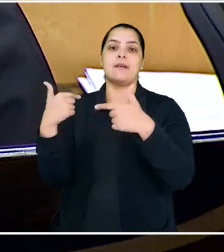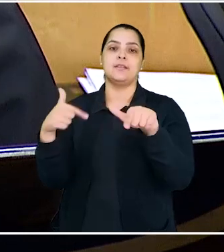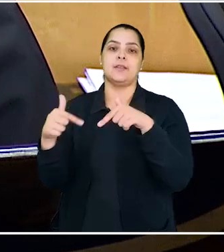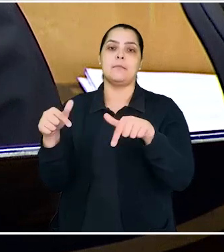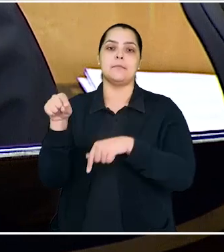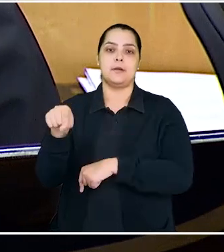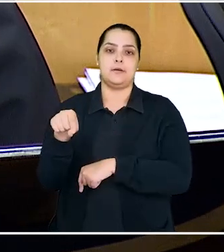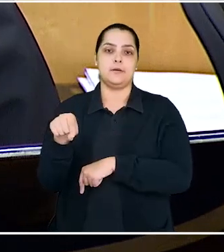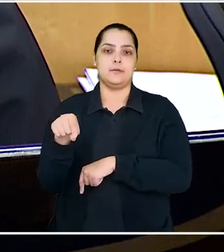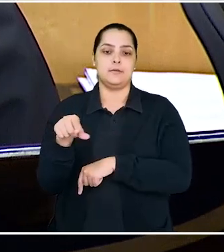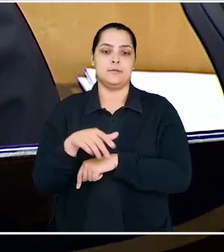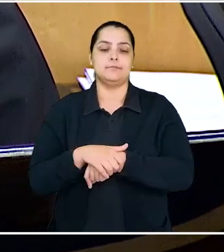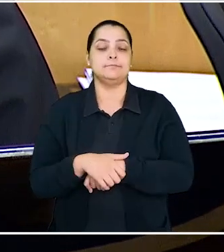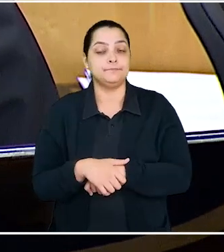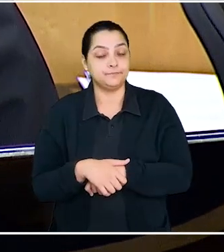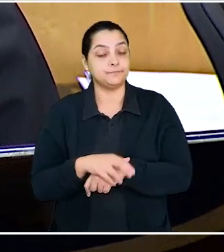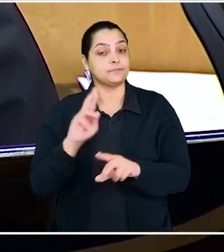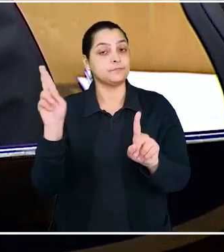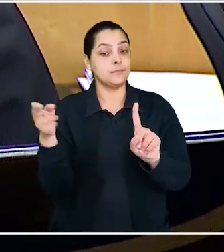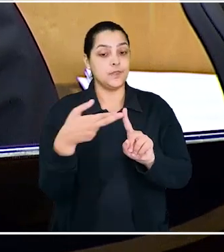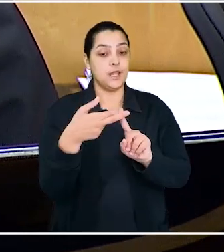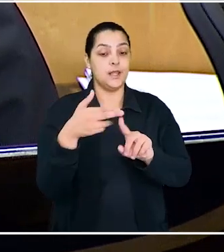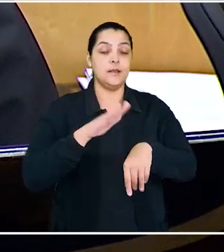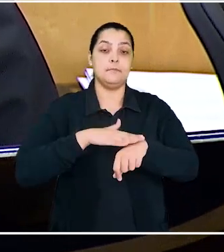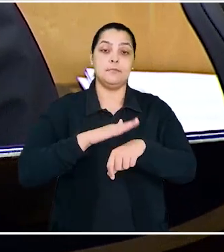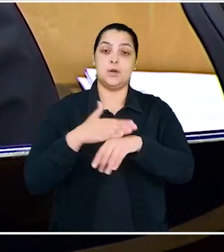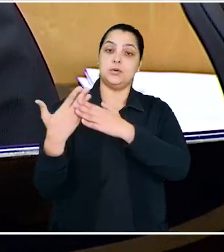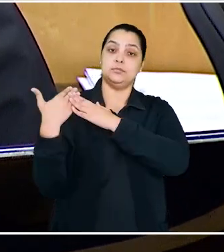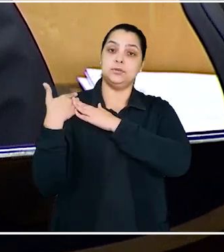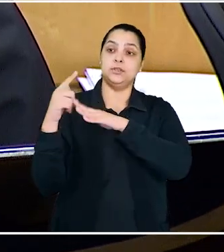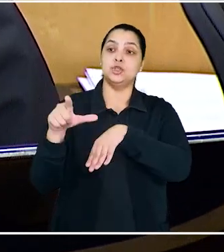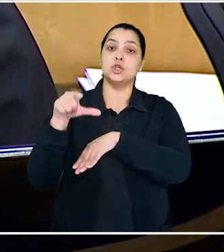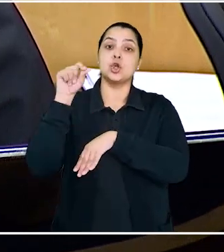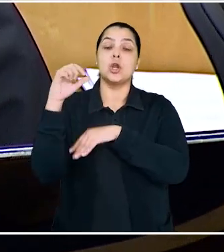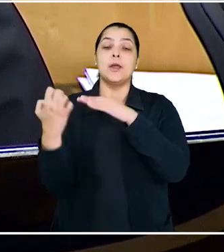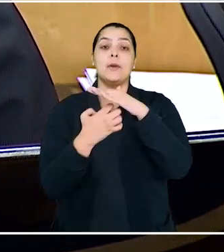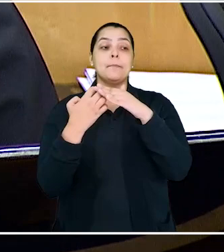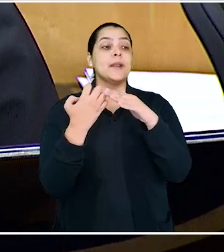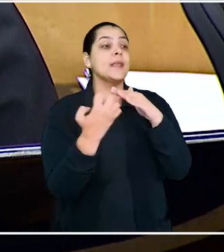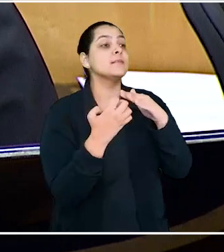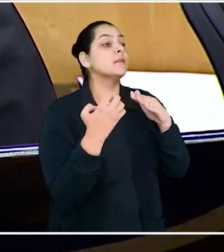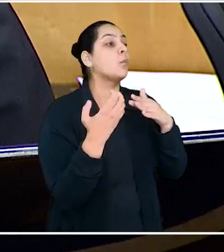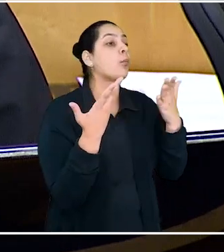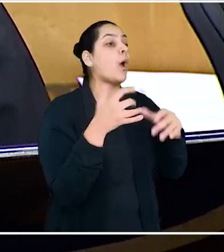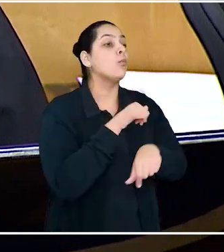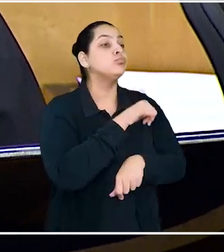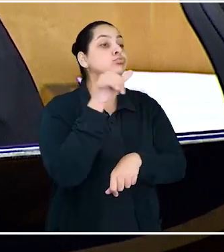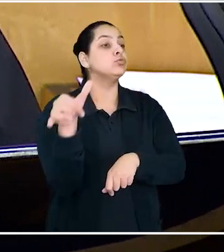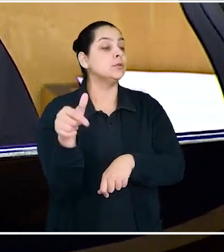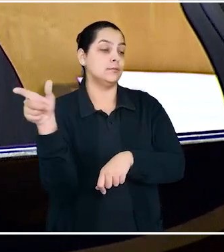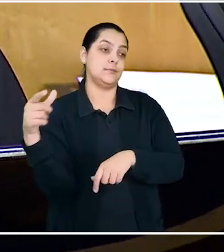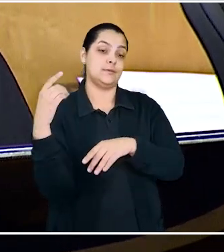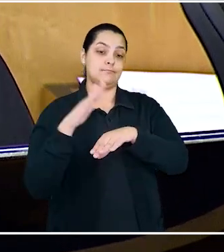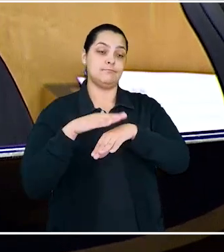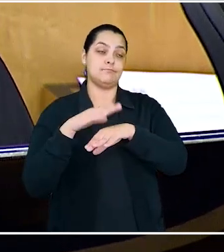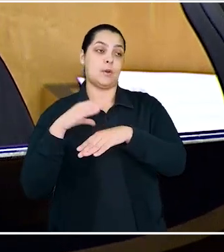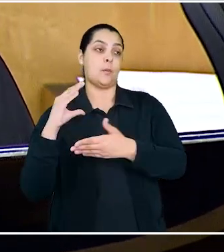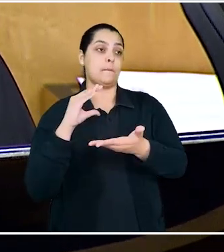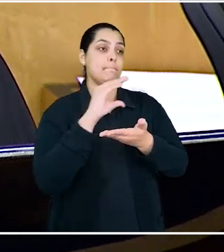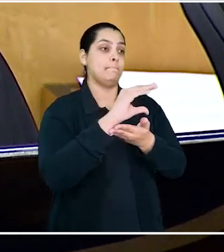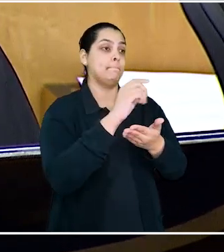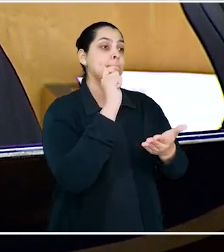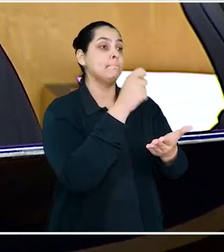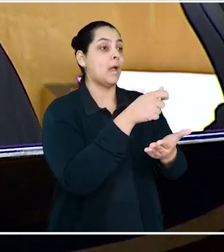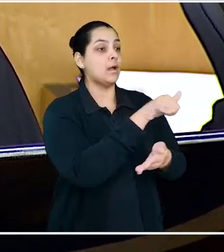E também destacou, era da ré a responsabilidade pela escolha da empresa utilizada, tendo inclusive emitido os bilhetes